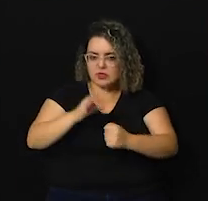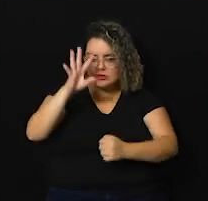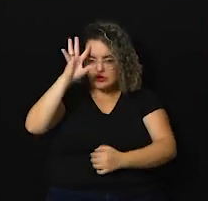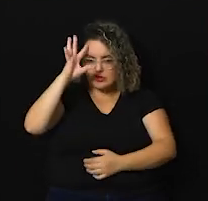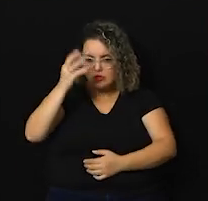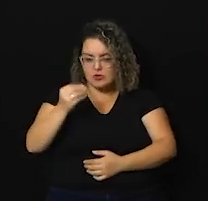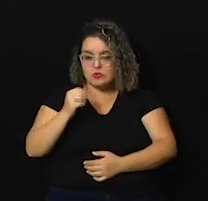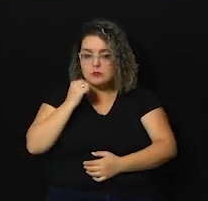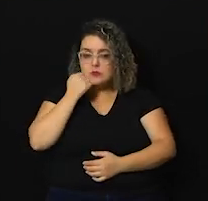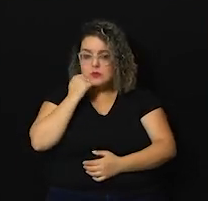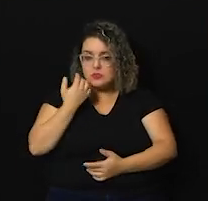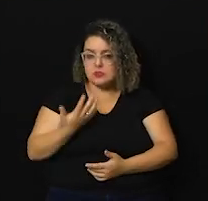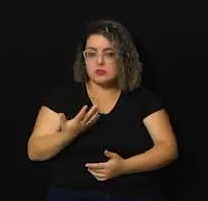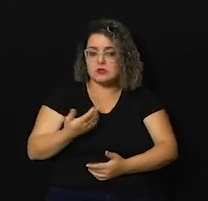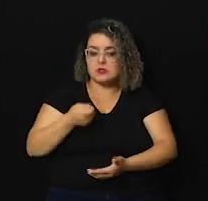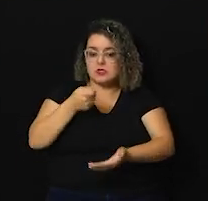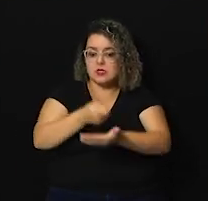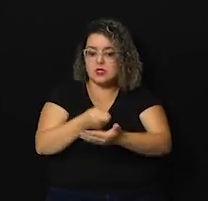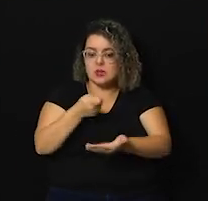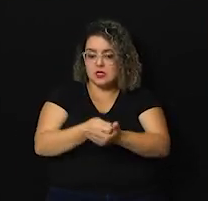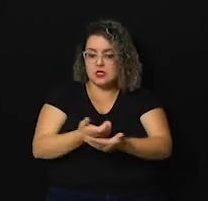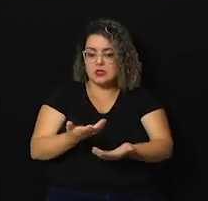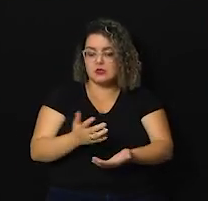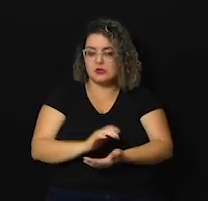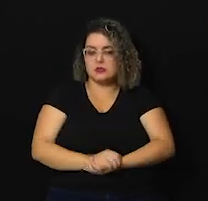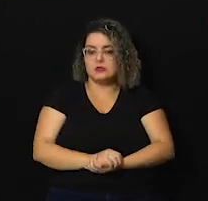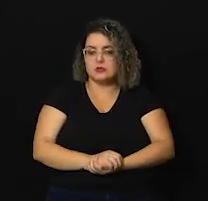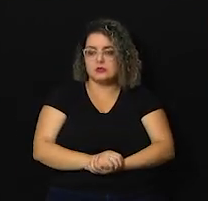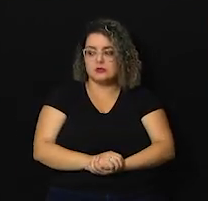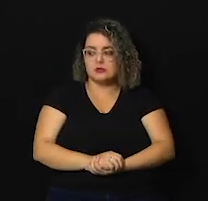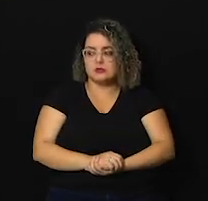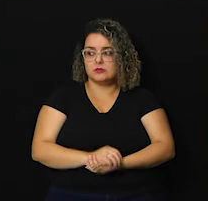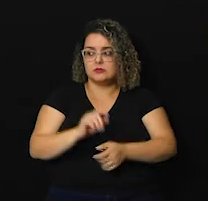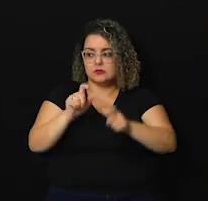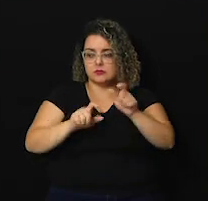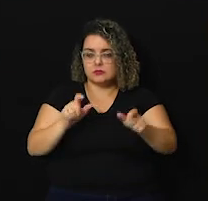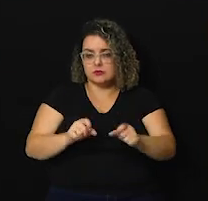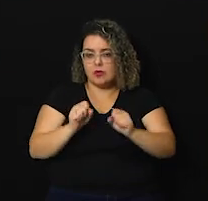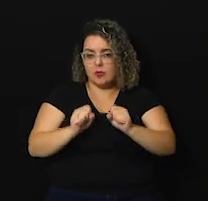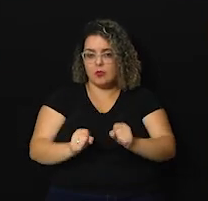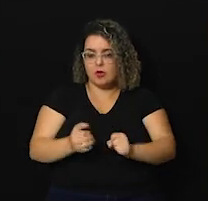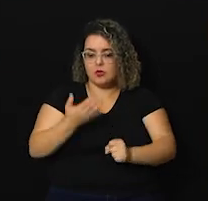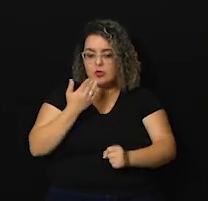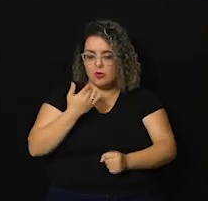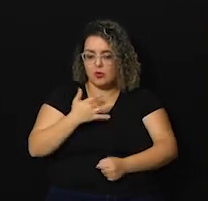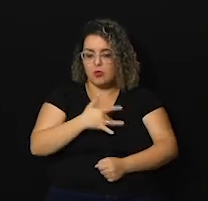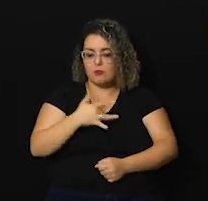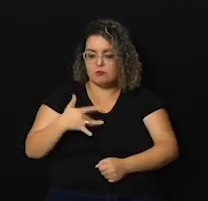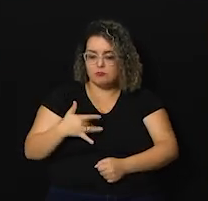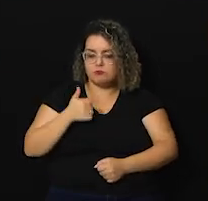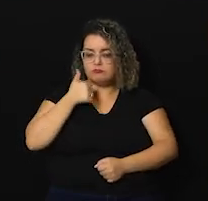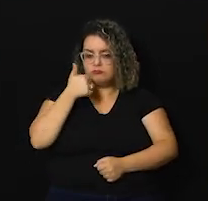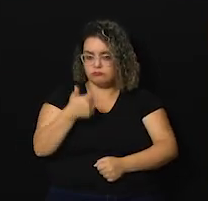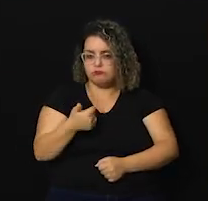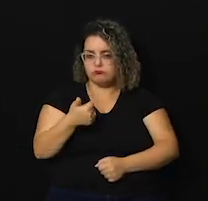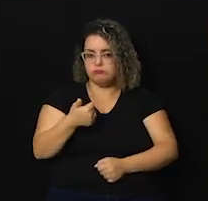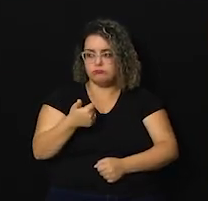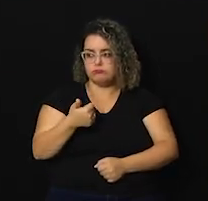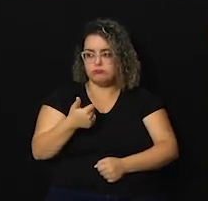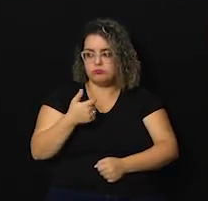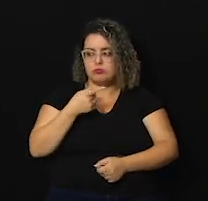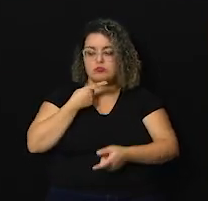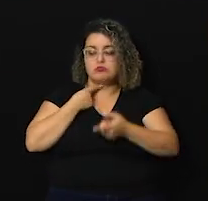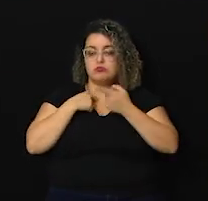conhecimento científico, de você garantir que as pessoas possam comer saudavelmente. O que existe é um